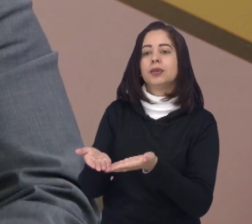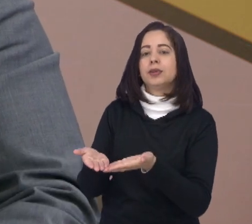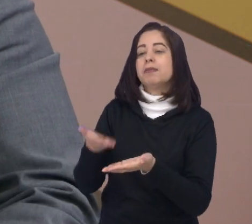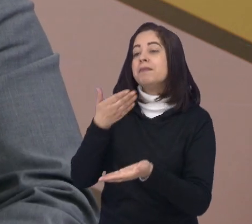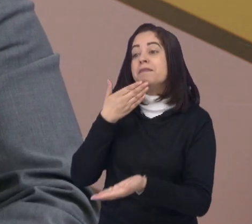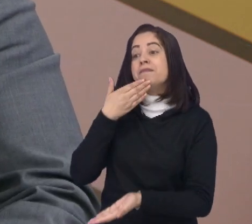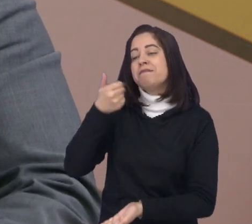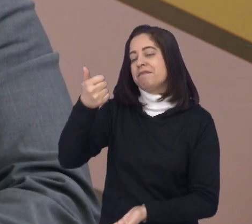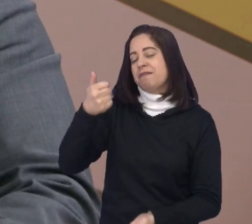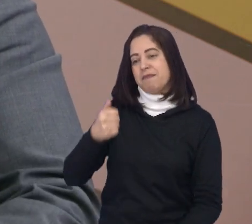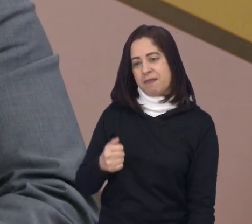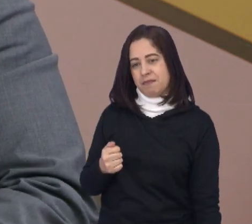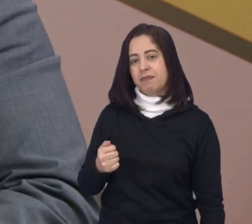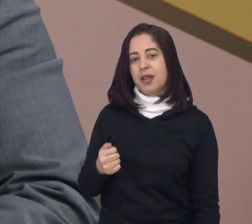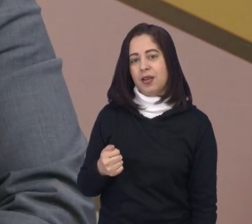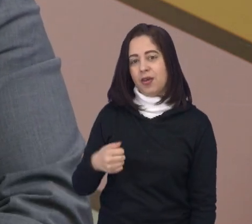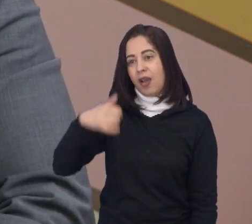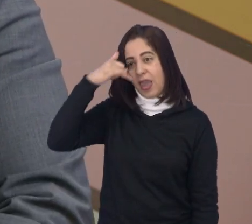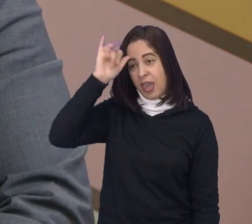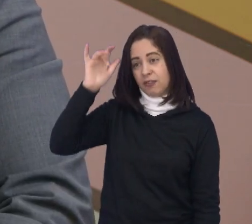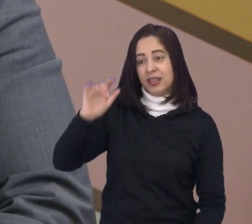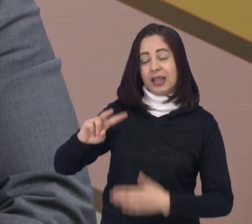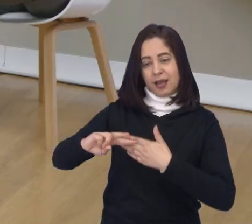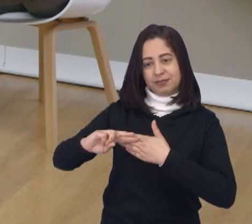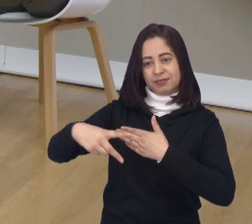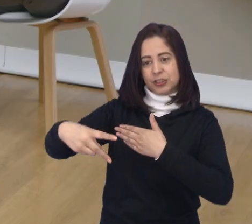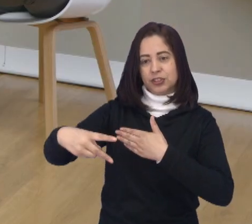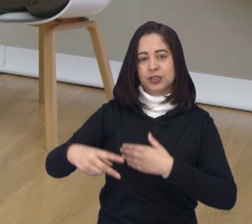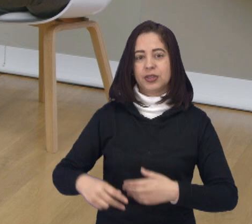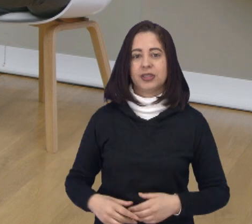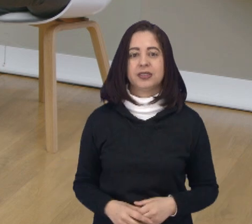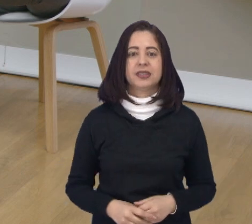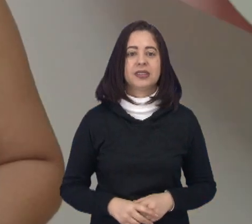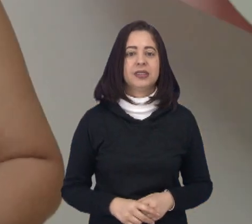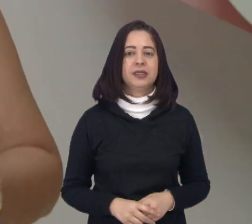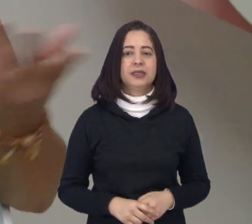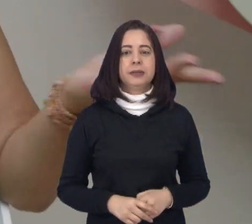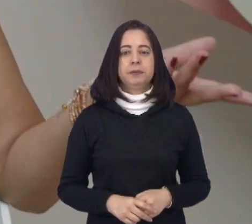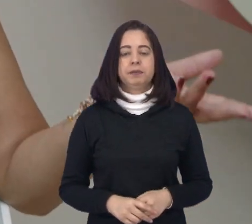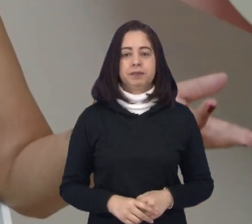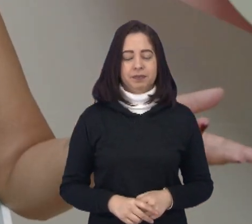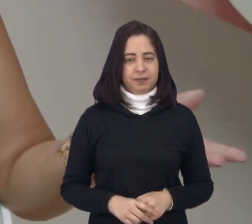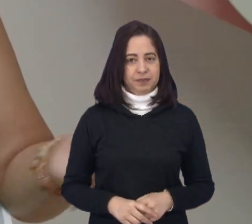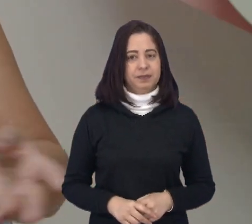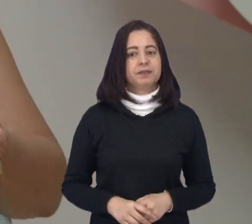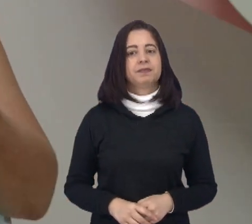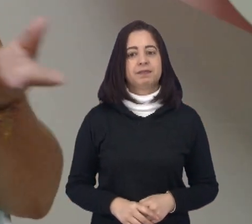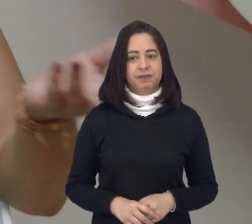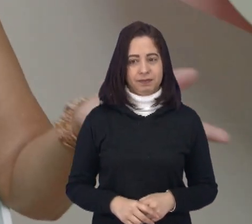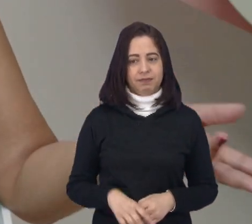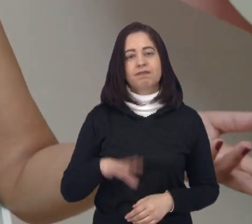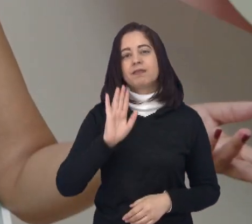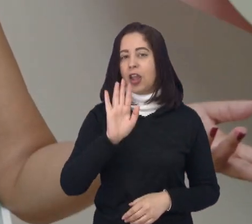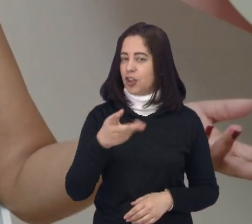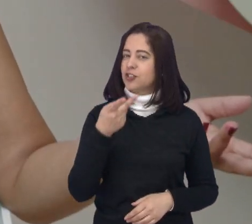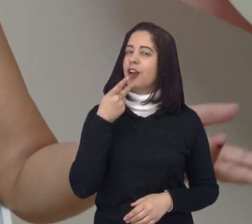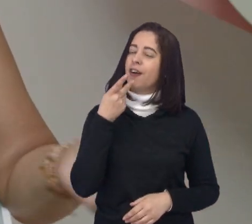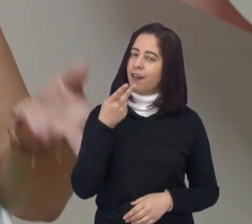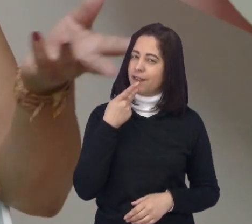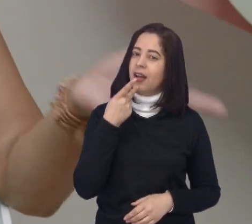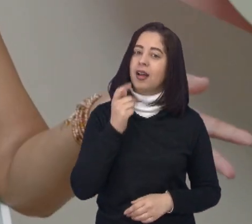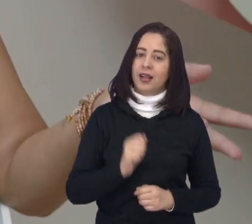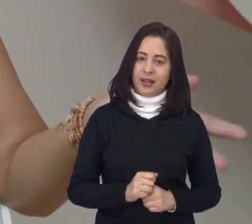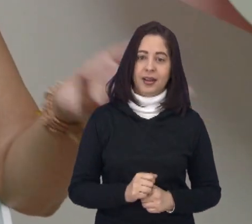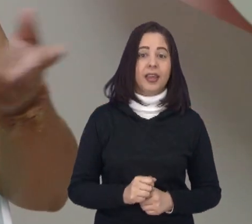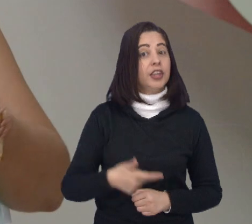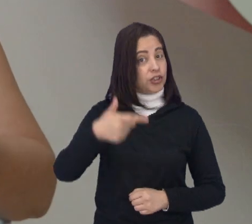ela tende a ser muito melhor e não deixar nenhuma sequela. Perfeito, doutor. Bom, a gente sempre fala aqui, né? Já falamos várias vezes nesse bloco